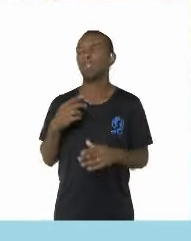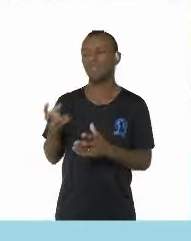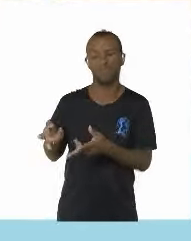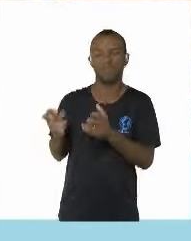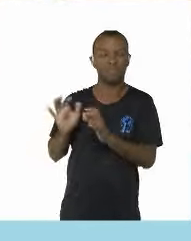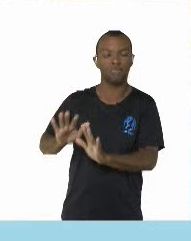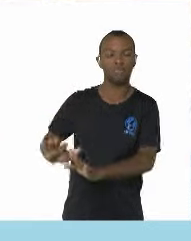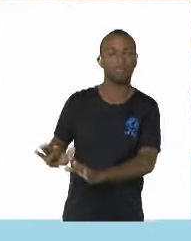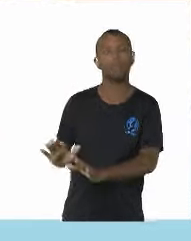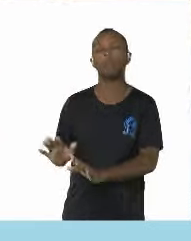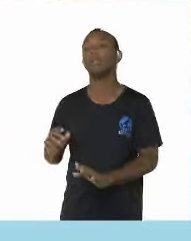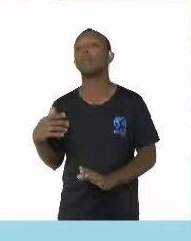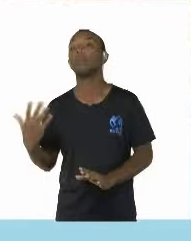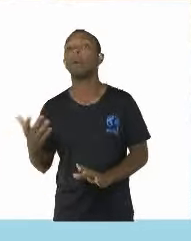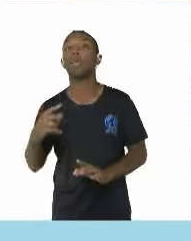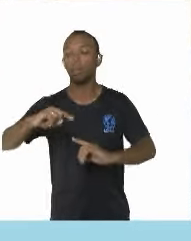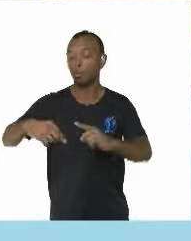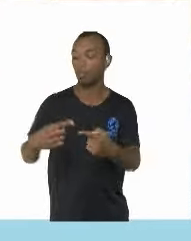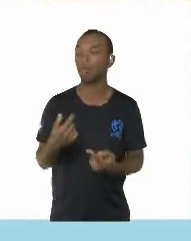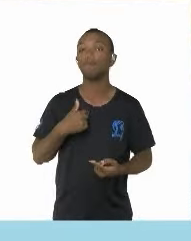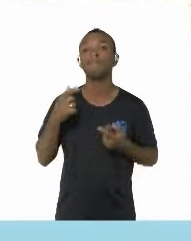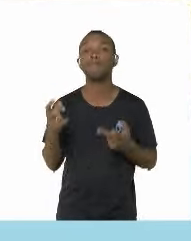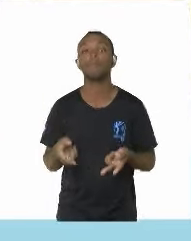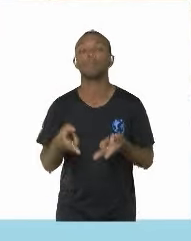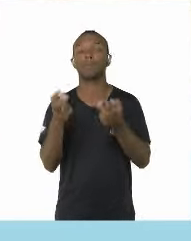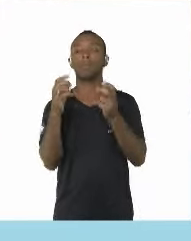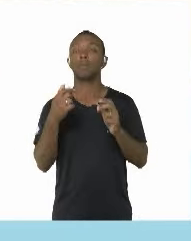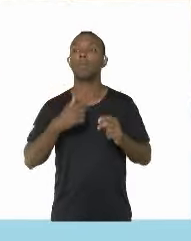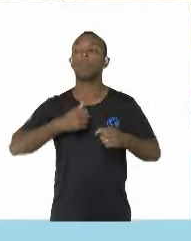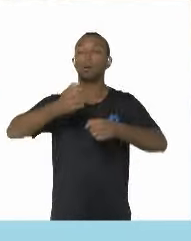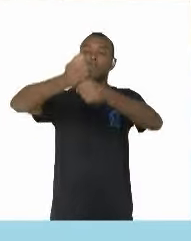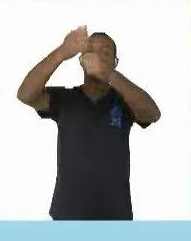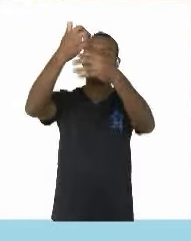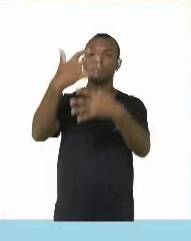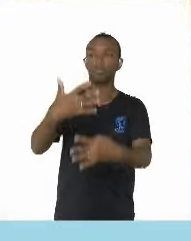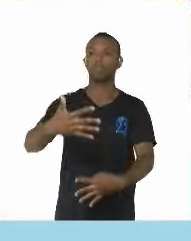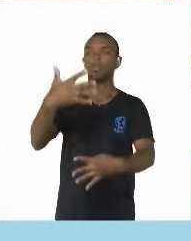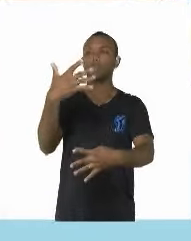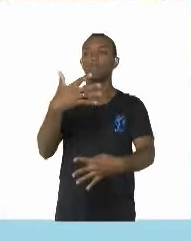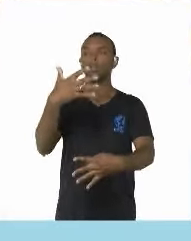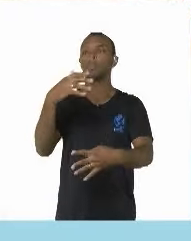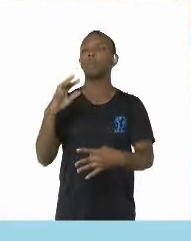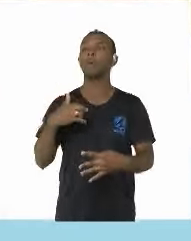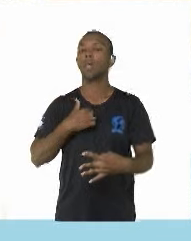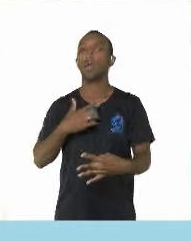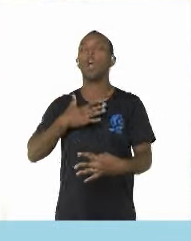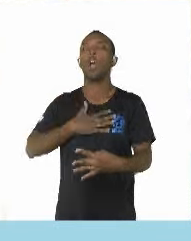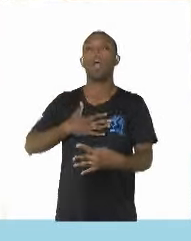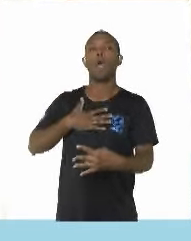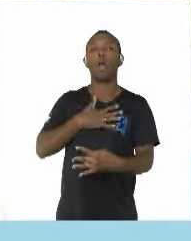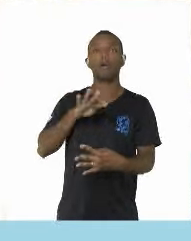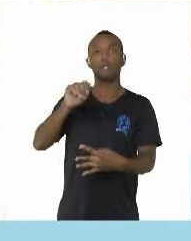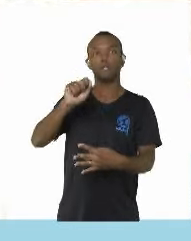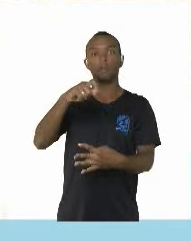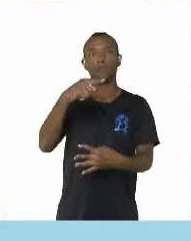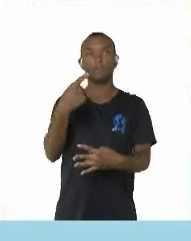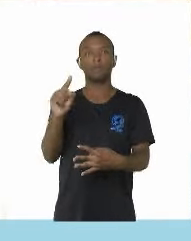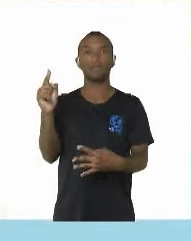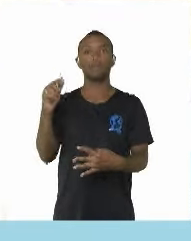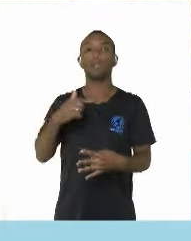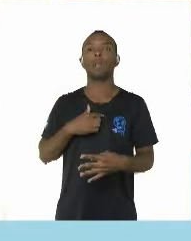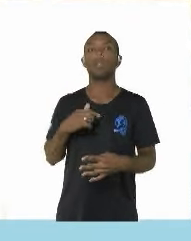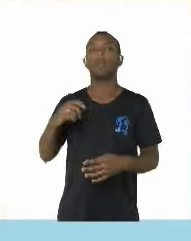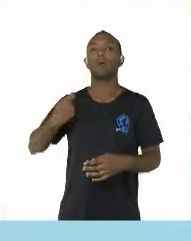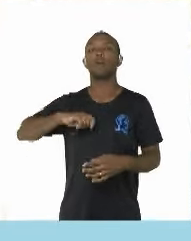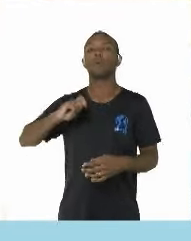isso. Né? E até que um dia no meu feed apareceu essa marca, que eu já era fã, gosto muito dessa marca, é uma marca espanhola.